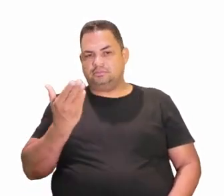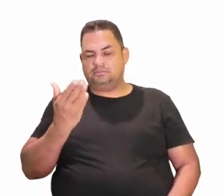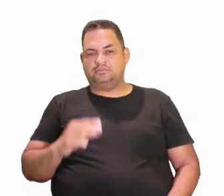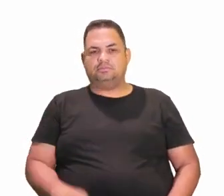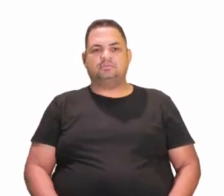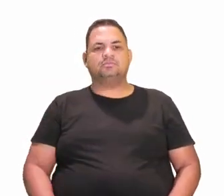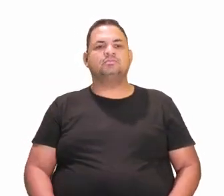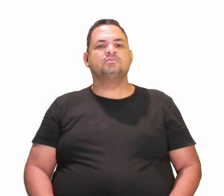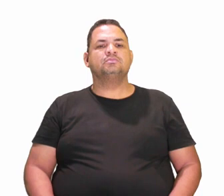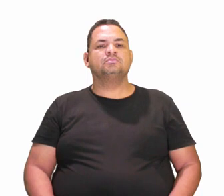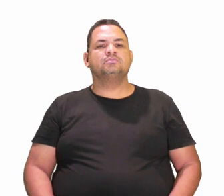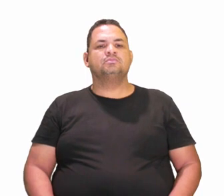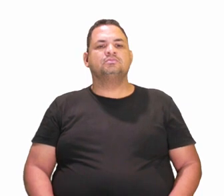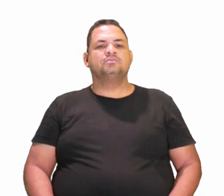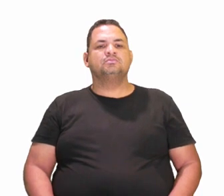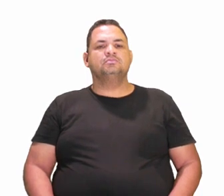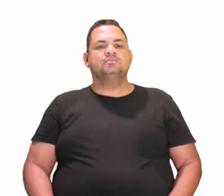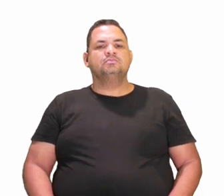certo?